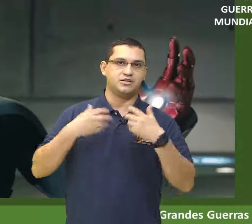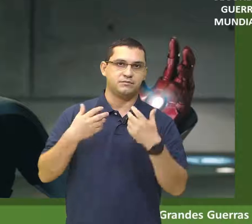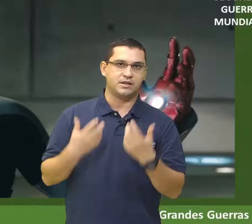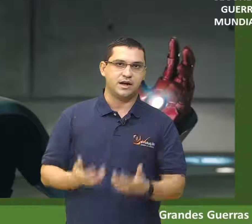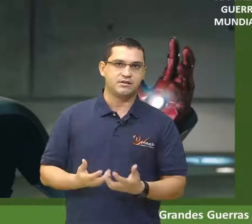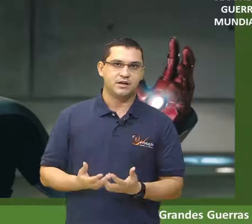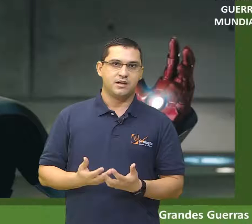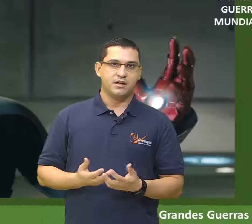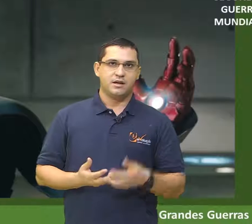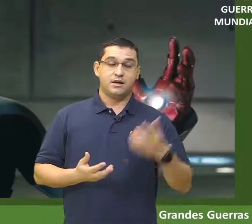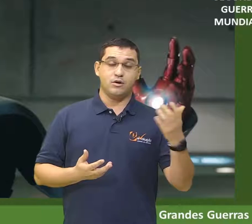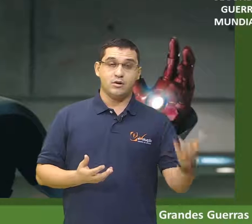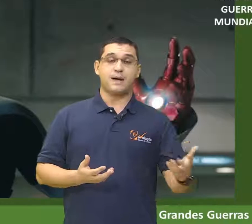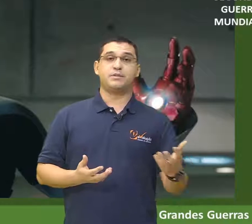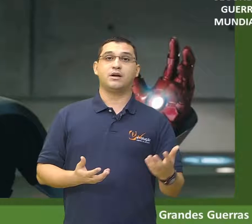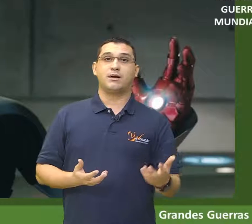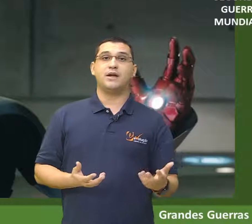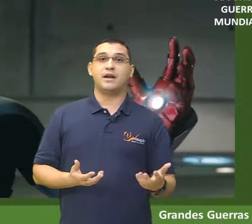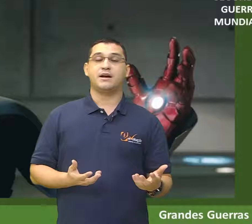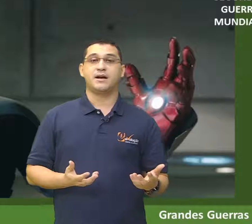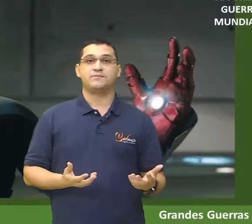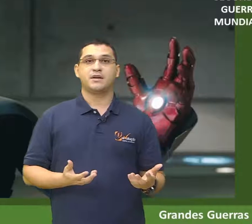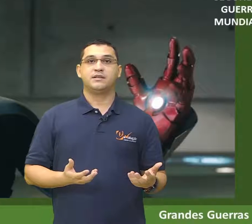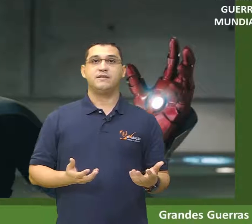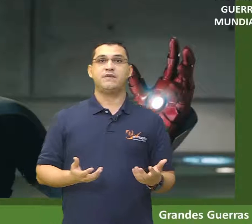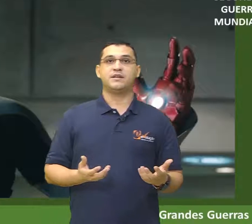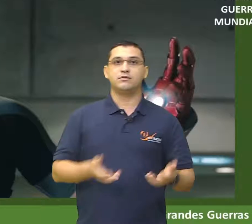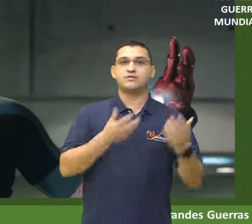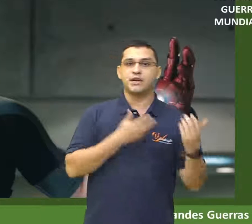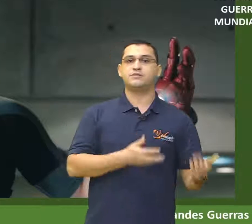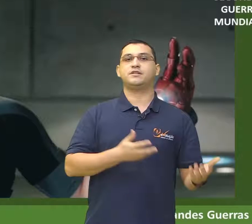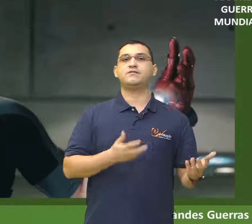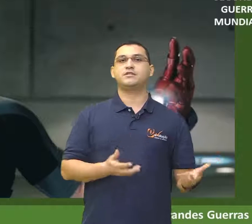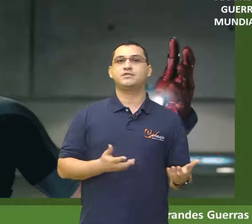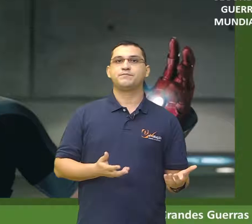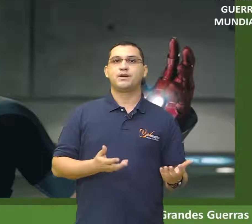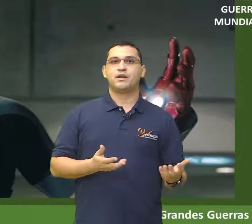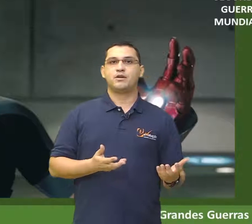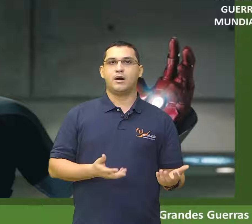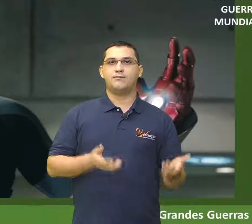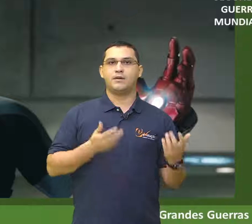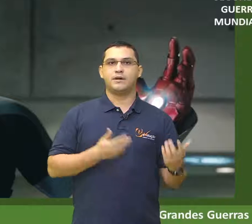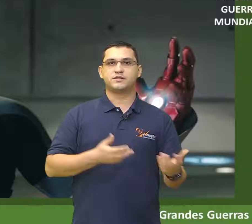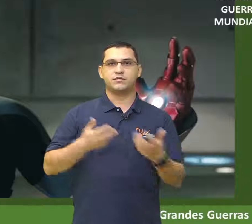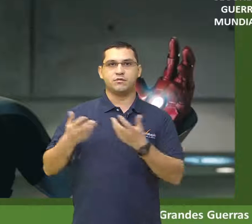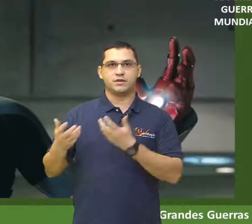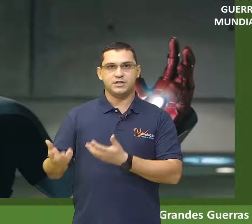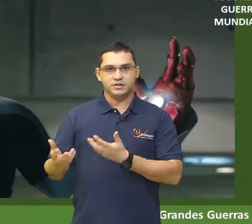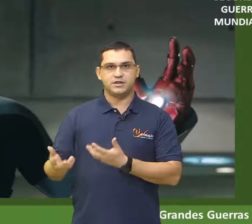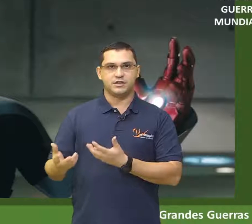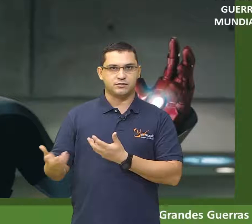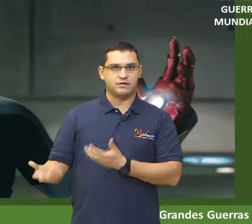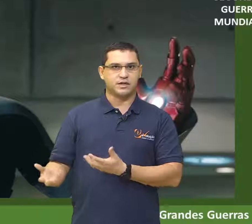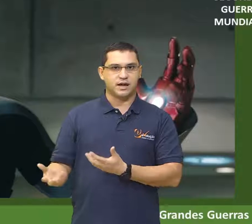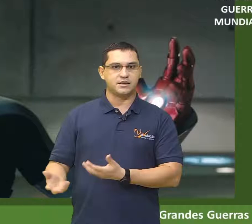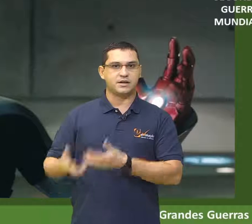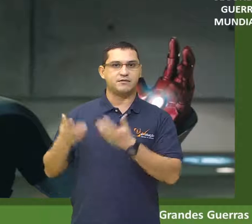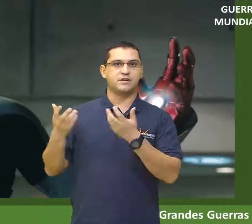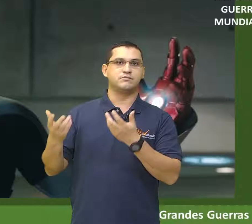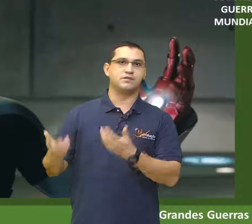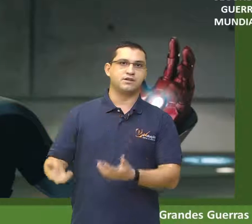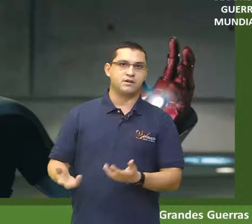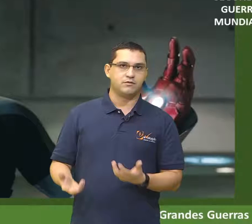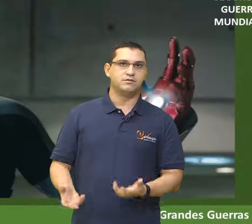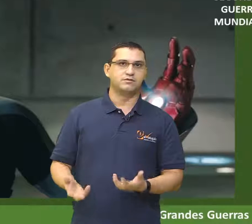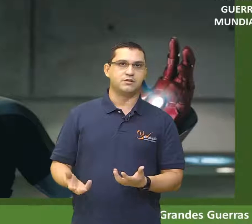da legitimidade, e o Capitão América defendendo os direitos civis, que obviamente são conquistas da sociedade